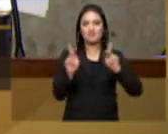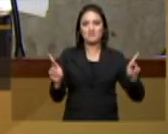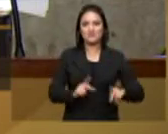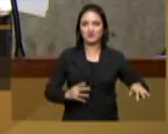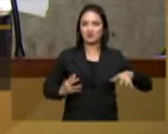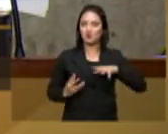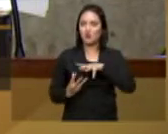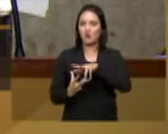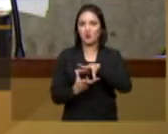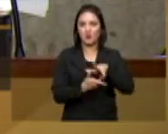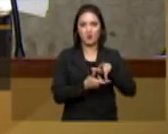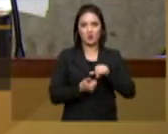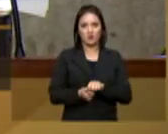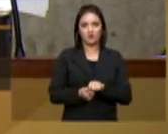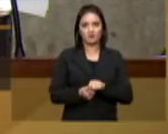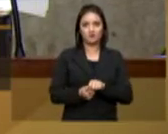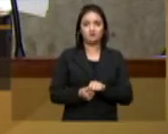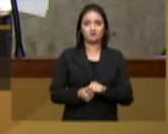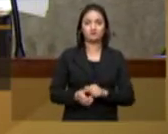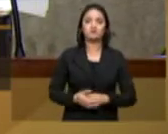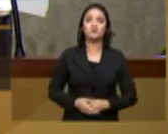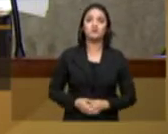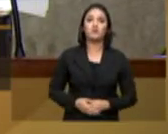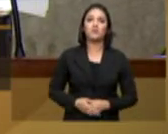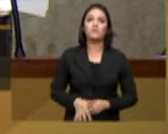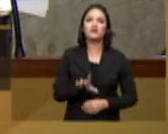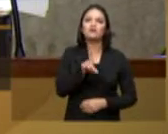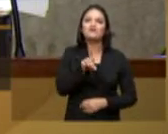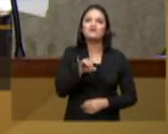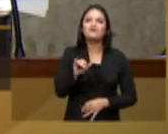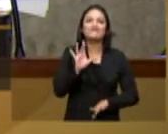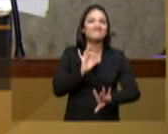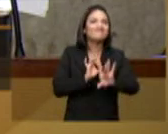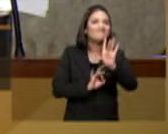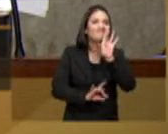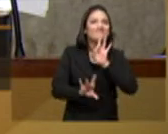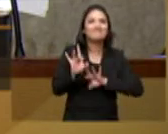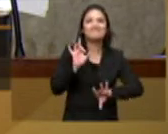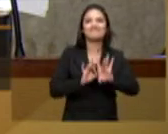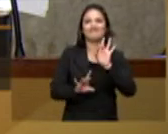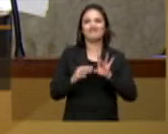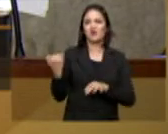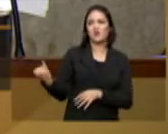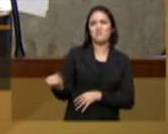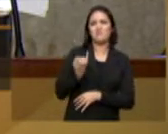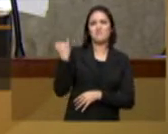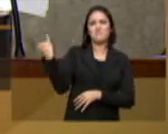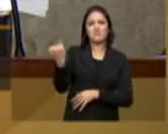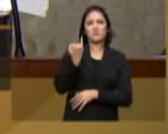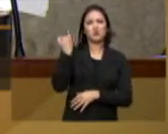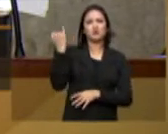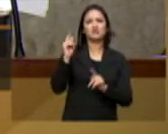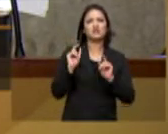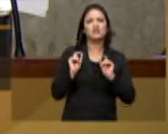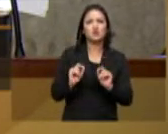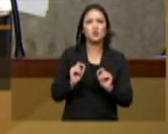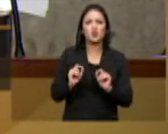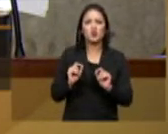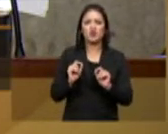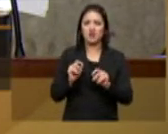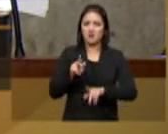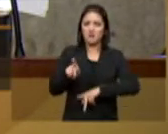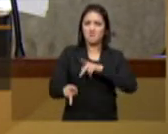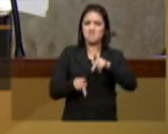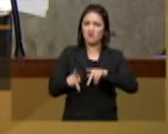mundo. Trata-se de data de singular importância na história da luta permanente do